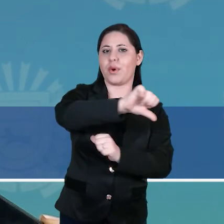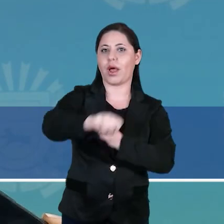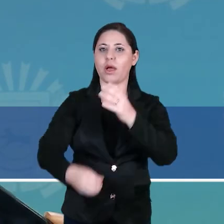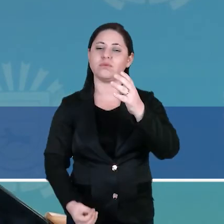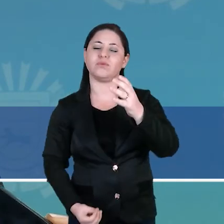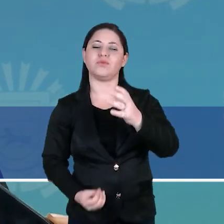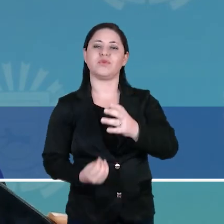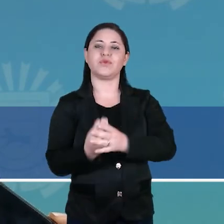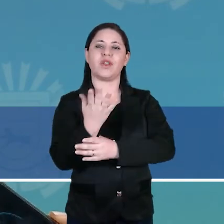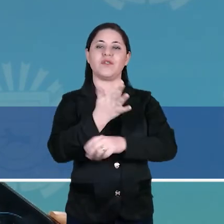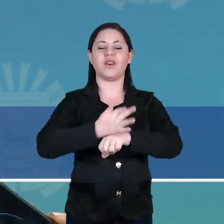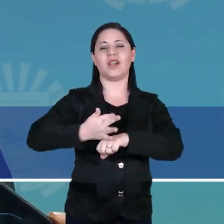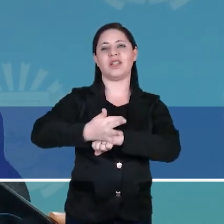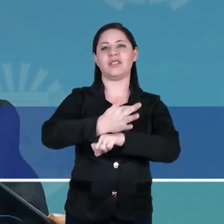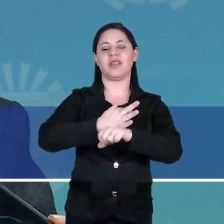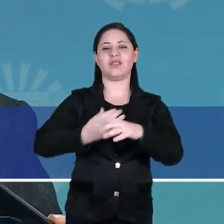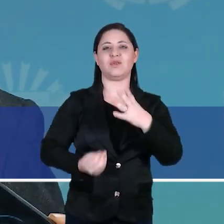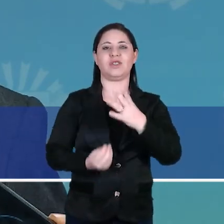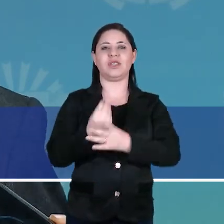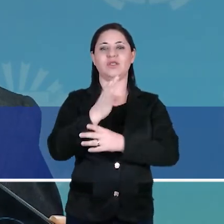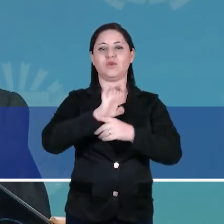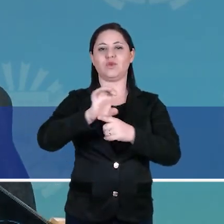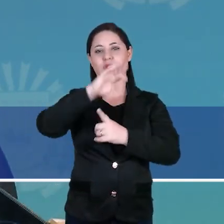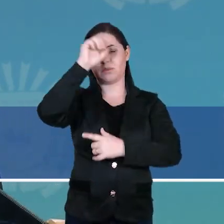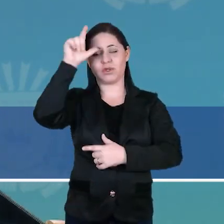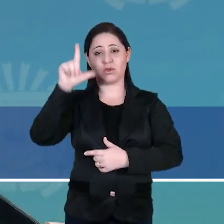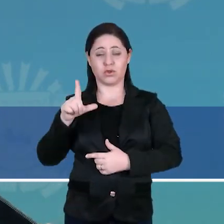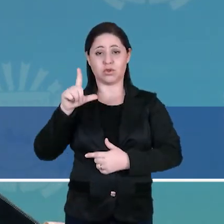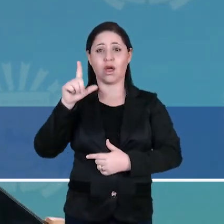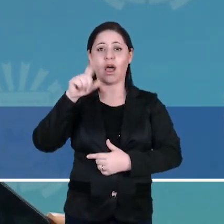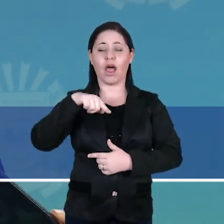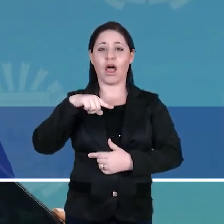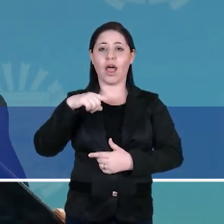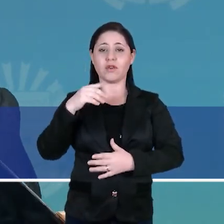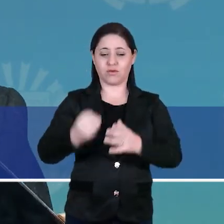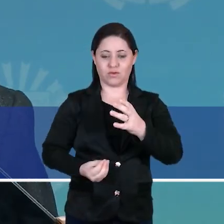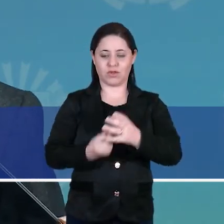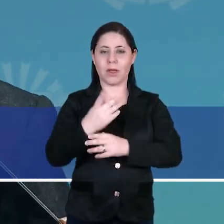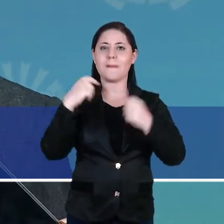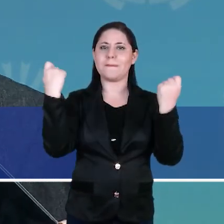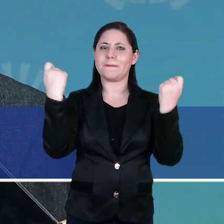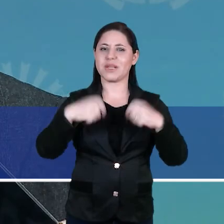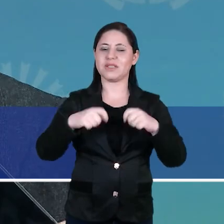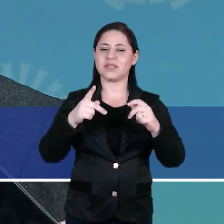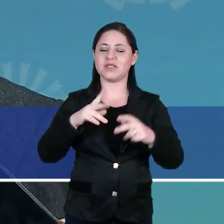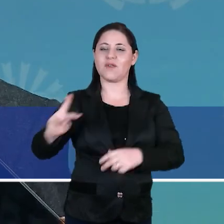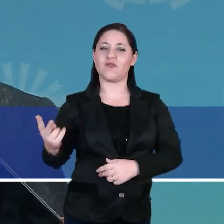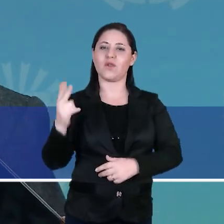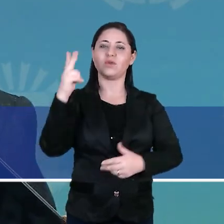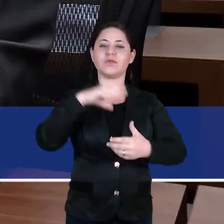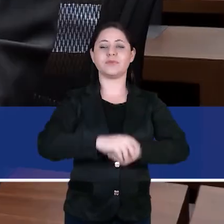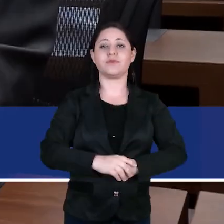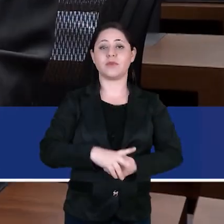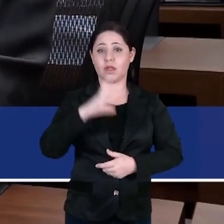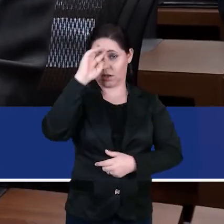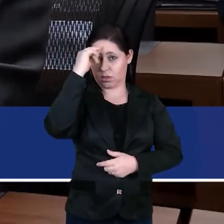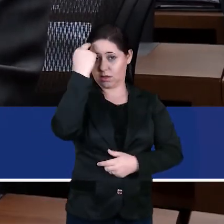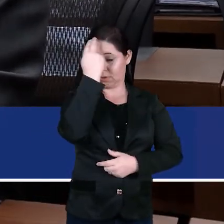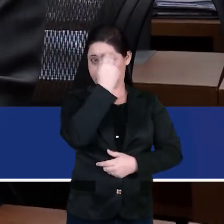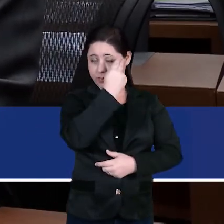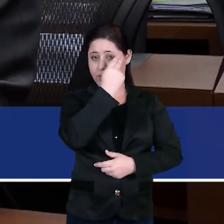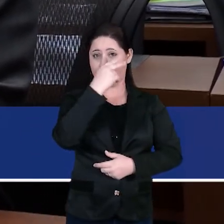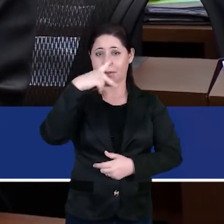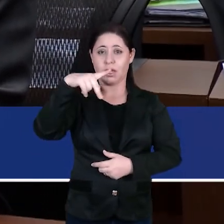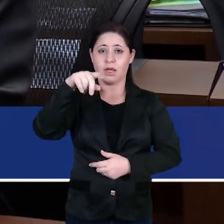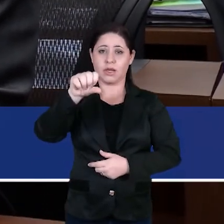exaltar, colocar como feriado da criação do estado de Mato Grosso do Sul. A nossa fundação tem que ser valorizada. Rinaldo Modesto,